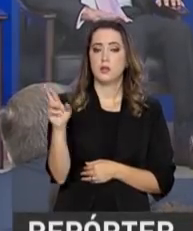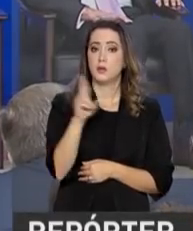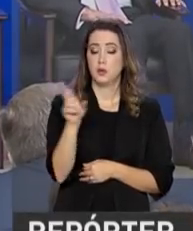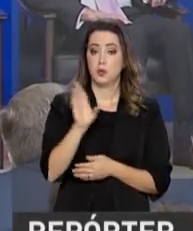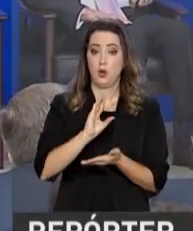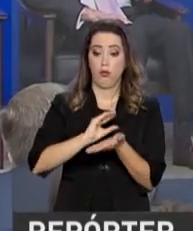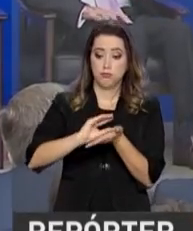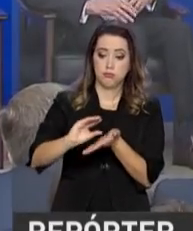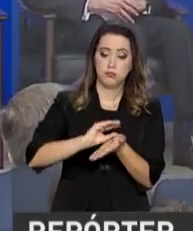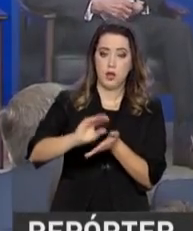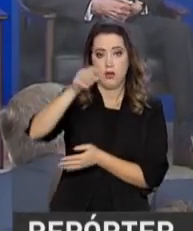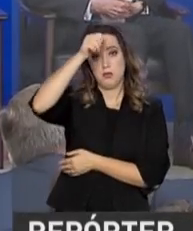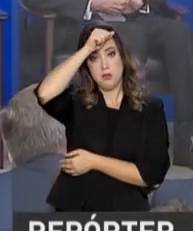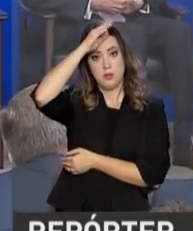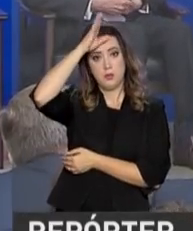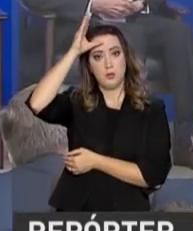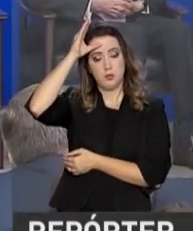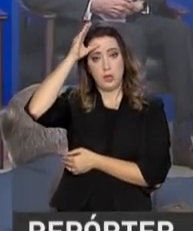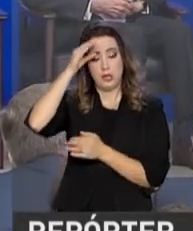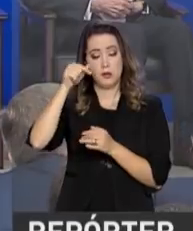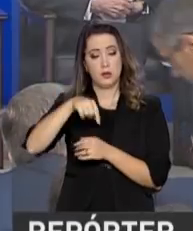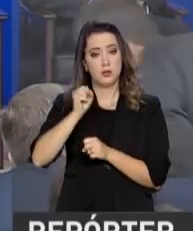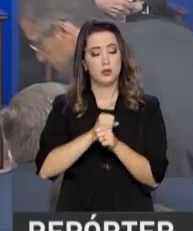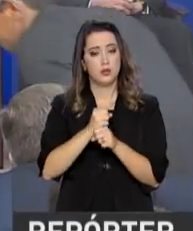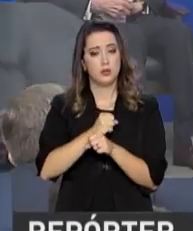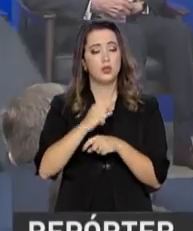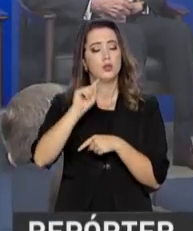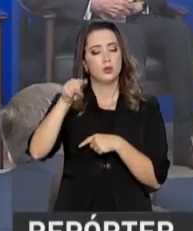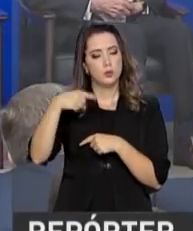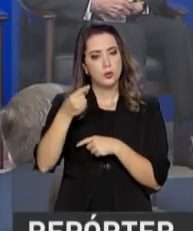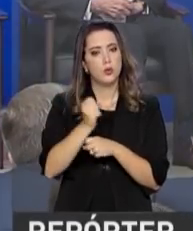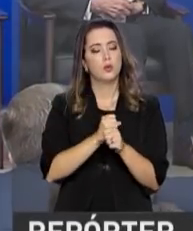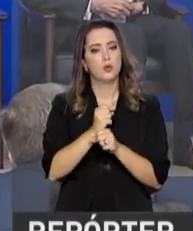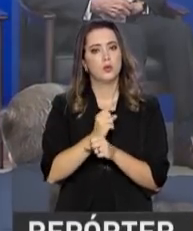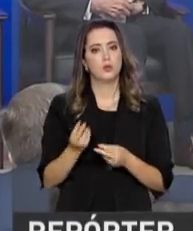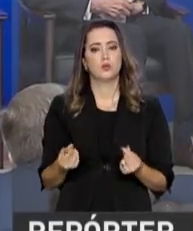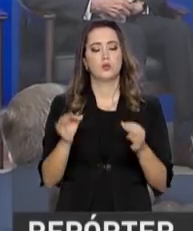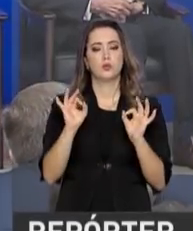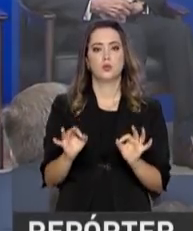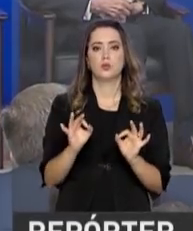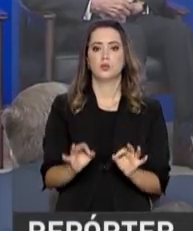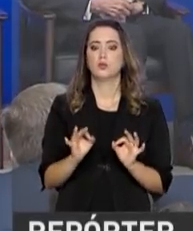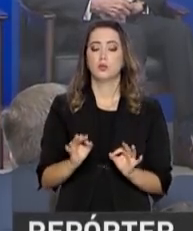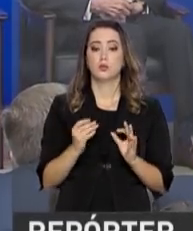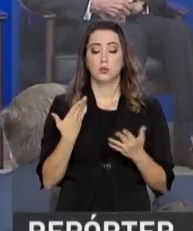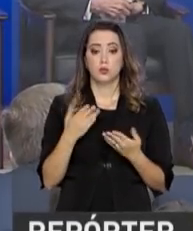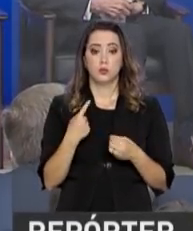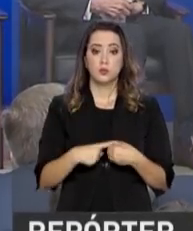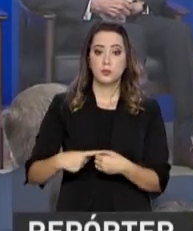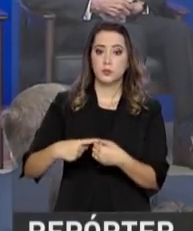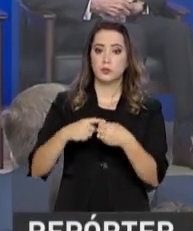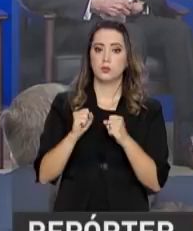alfabetização para o ano de 2018 e 2019, com orçamento garantido para que os